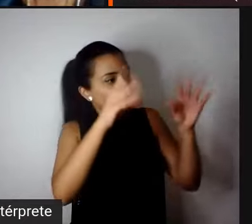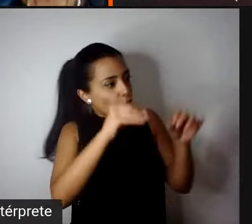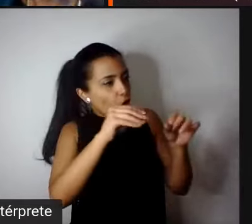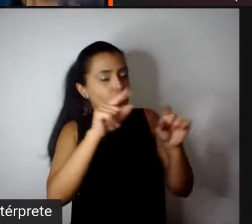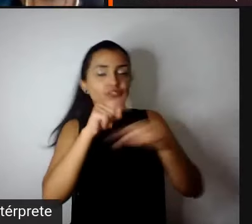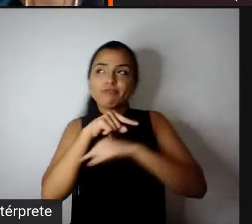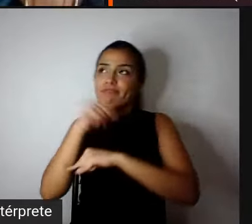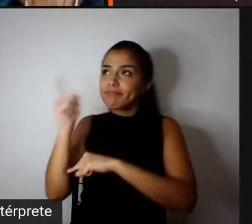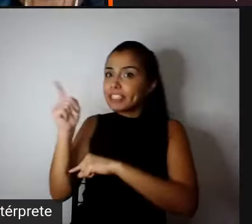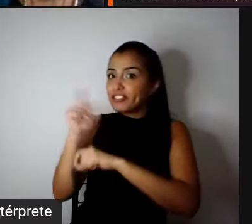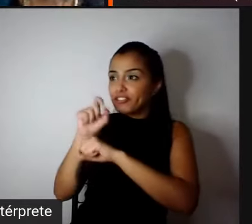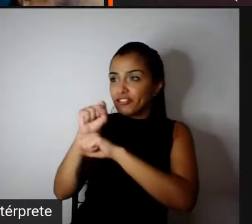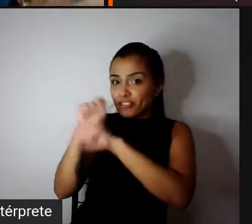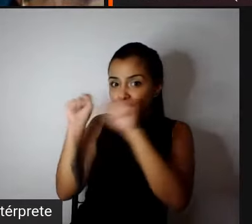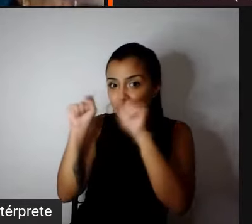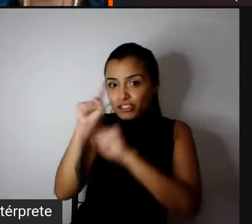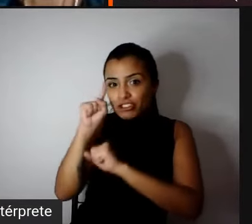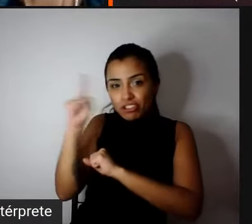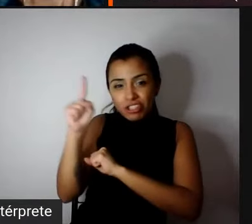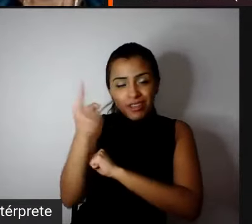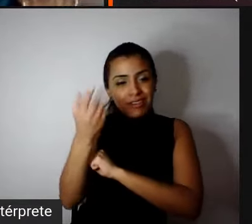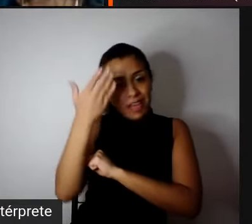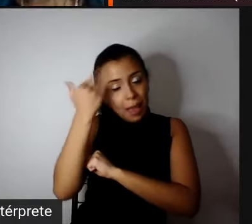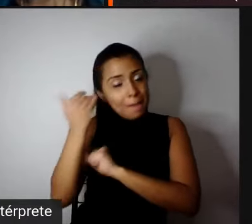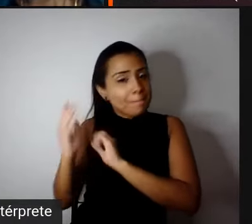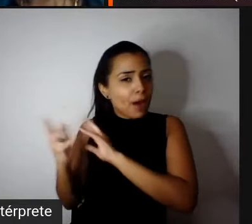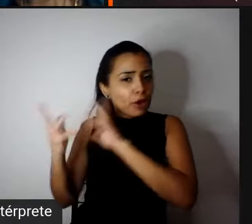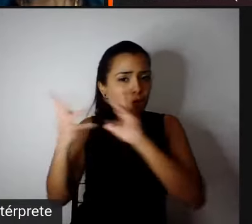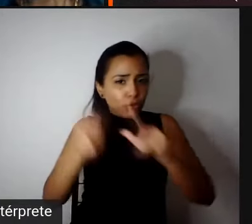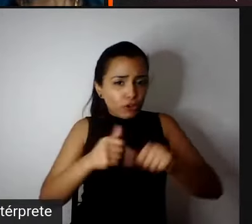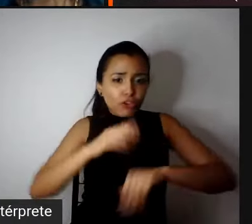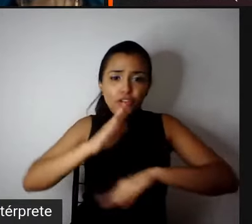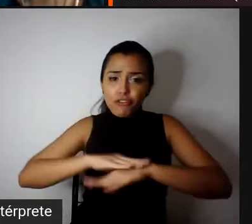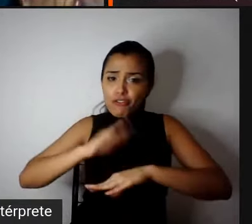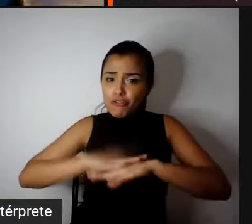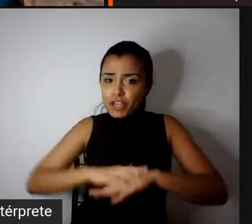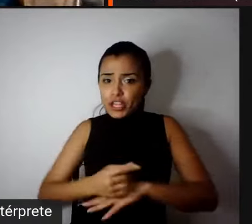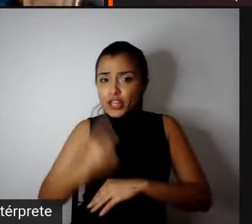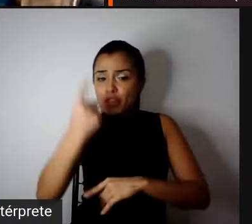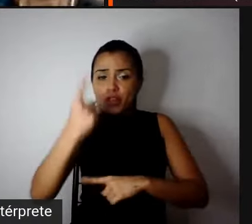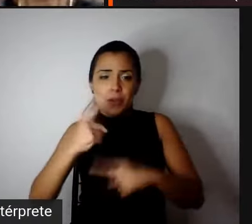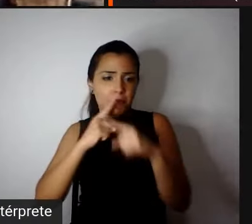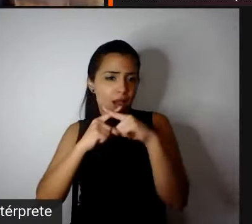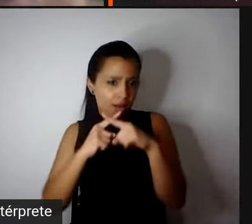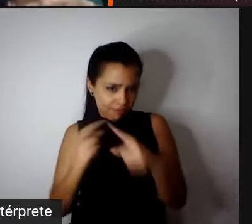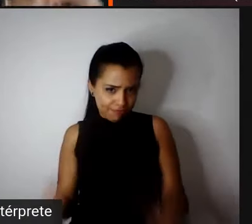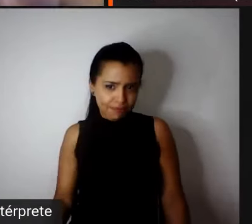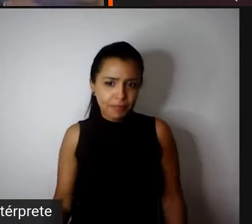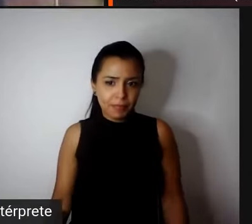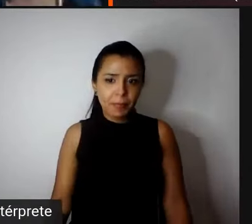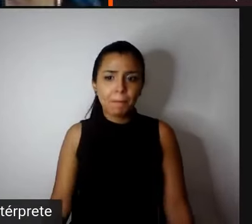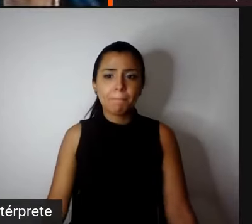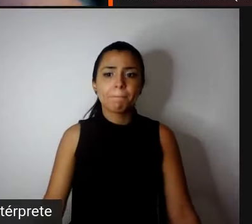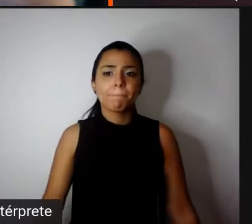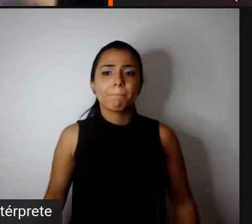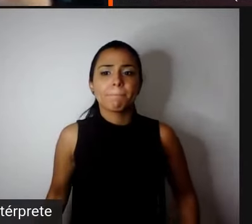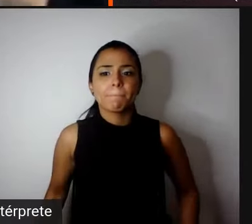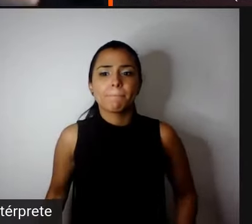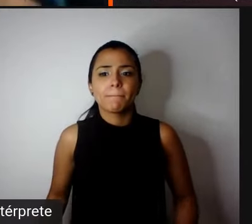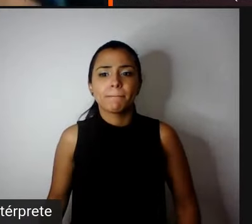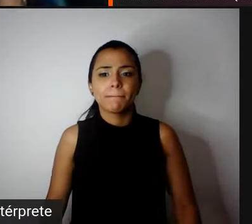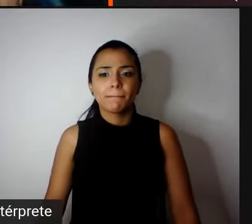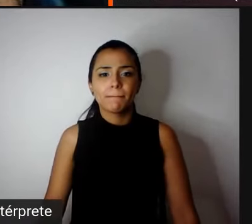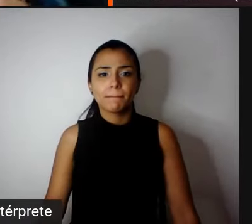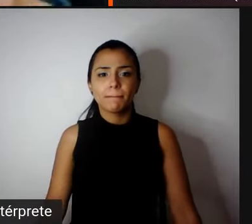Sertões, Luz e Trevas, foi feito numa noite. E o Colines também foi